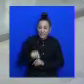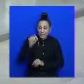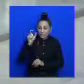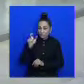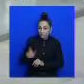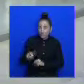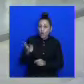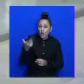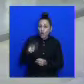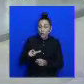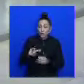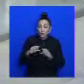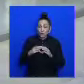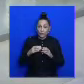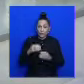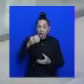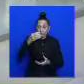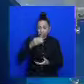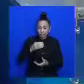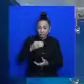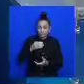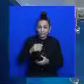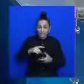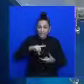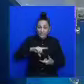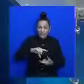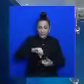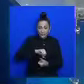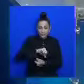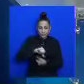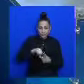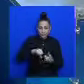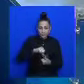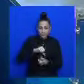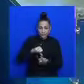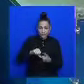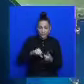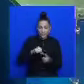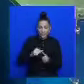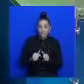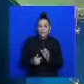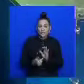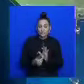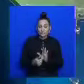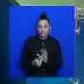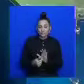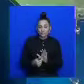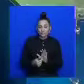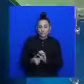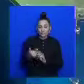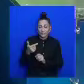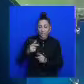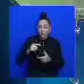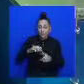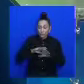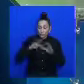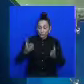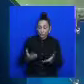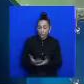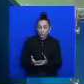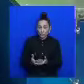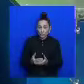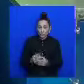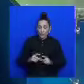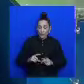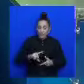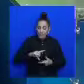será recolocada no suporte superior e a indicação da coluna a ser sorteada estará indicada logo abaixo do nosso globo, no